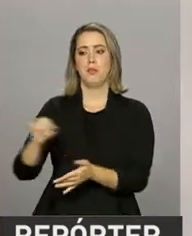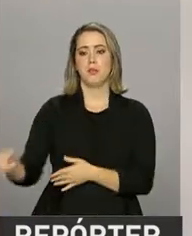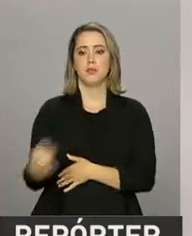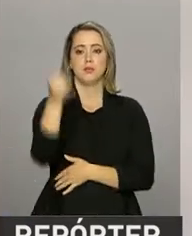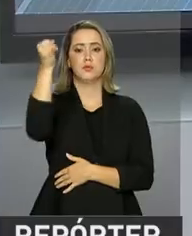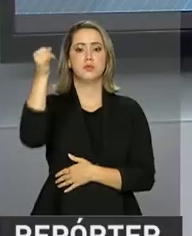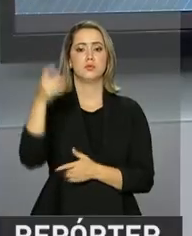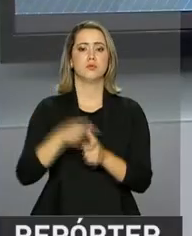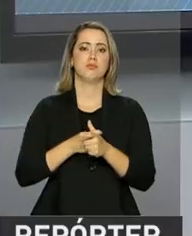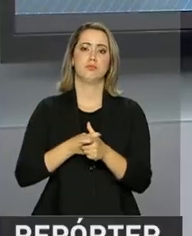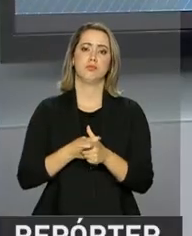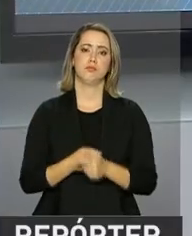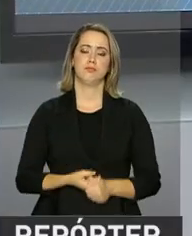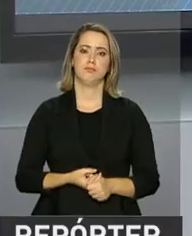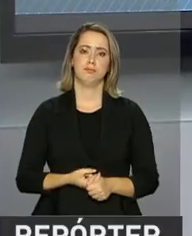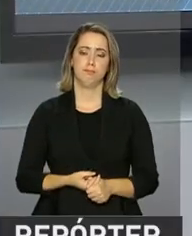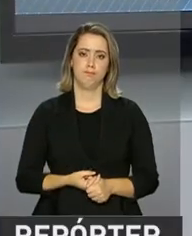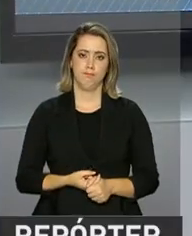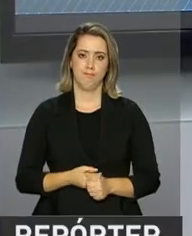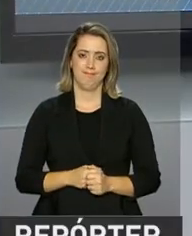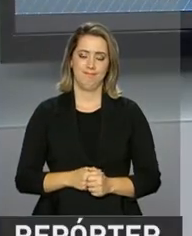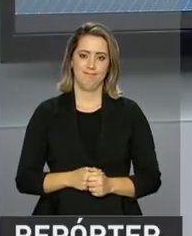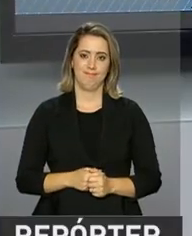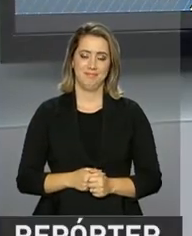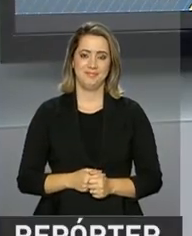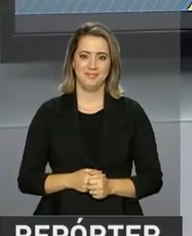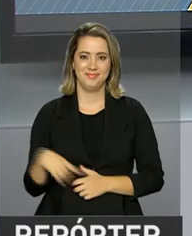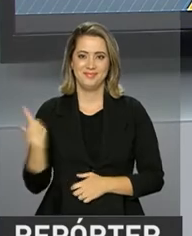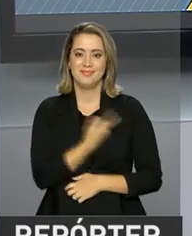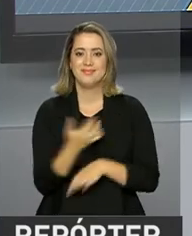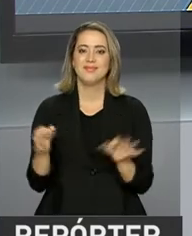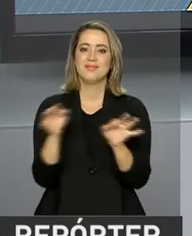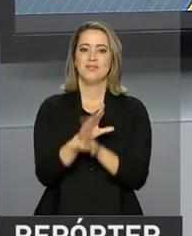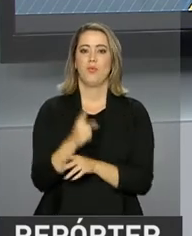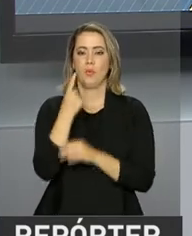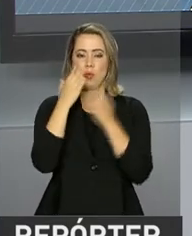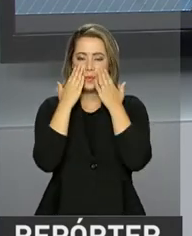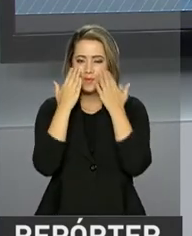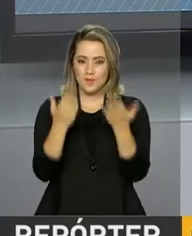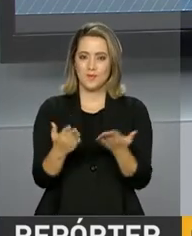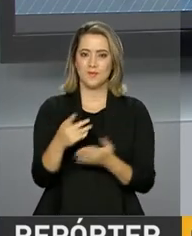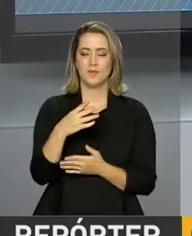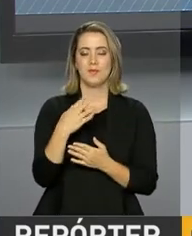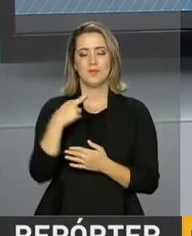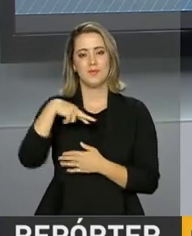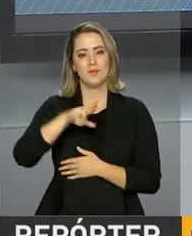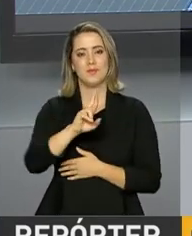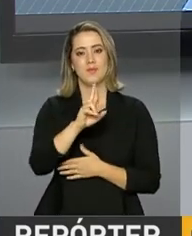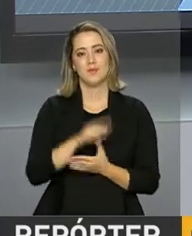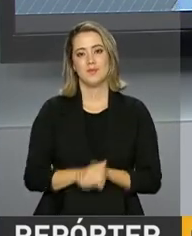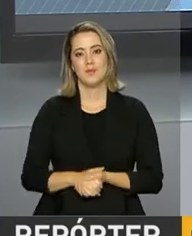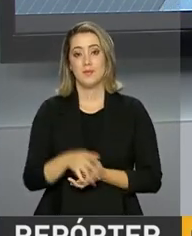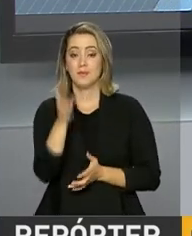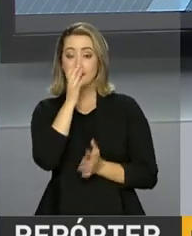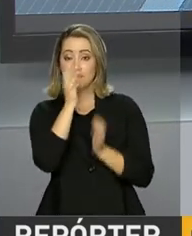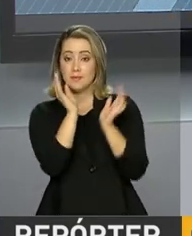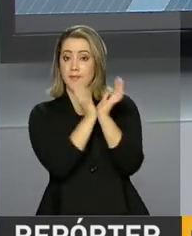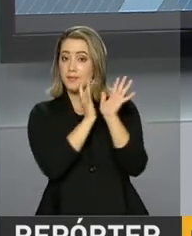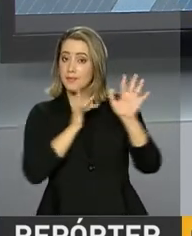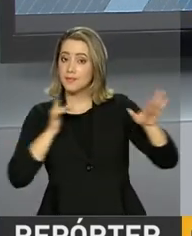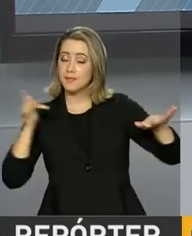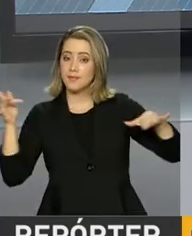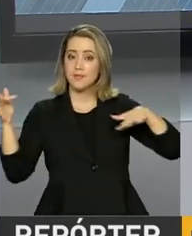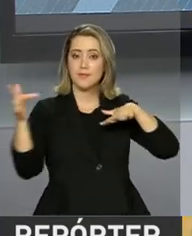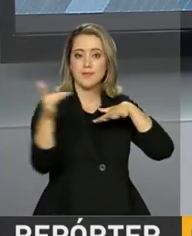dívida e essa edição termina aqui nós votamos em uma hora no próximo repórter nbr acompanhe as novidades